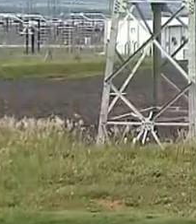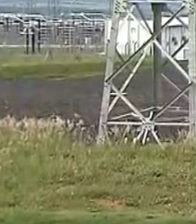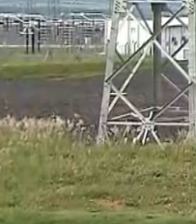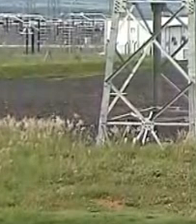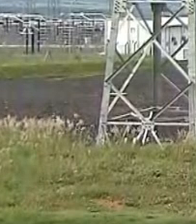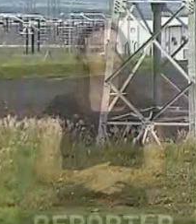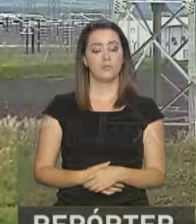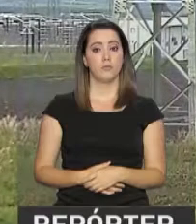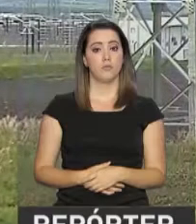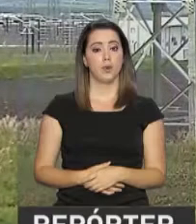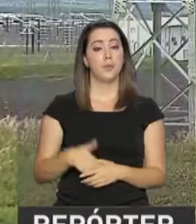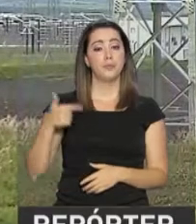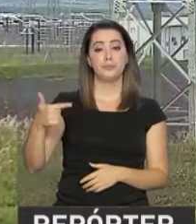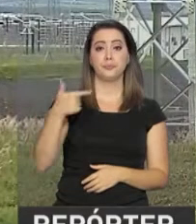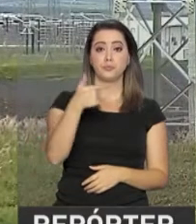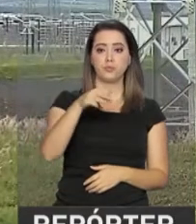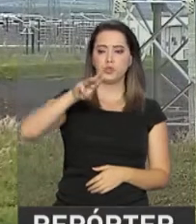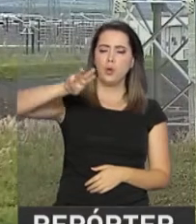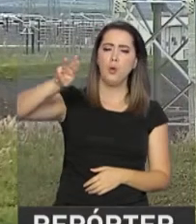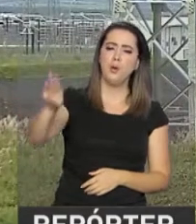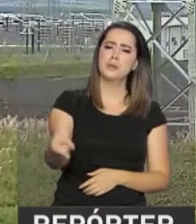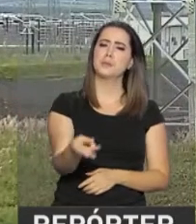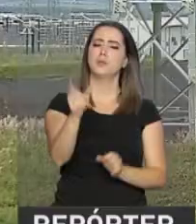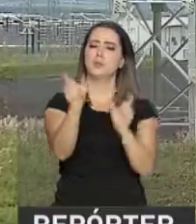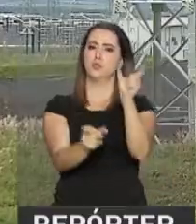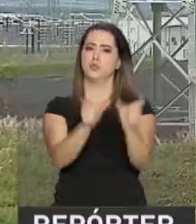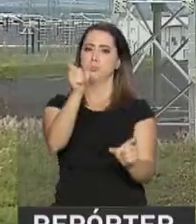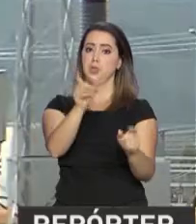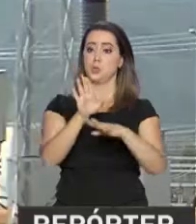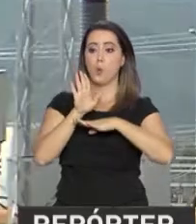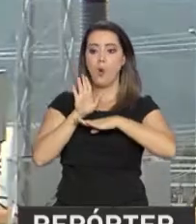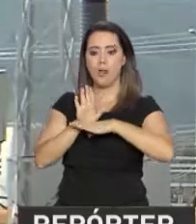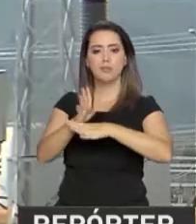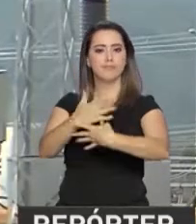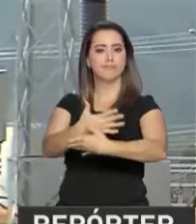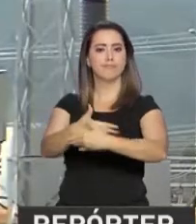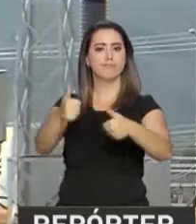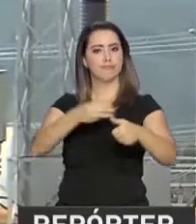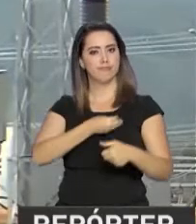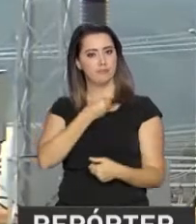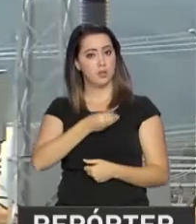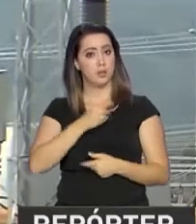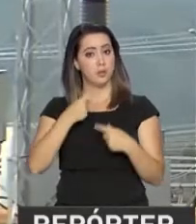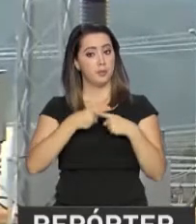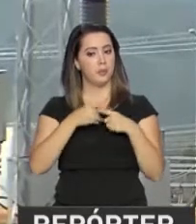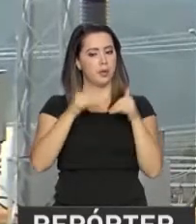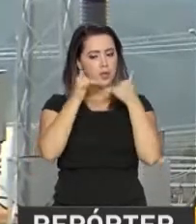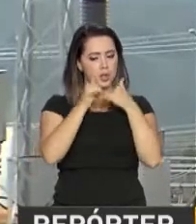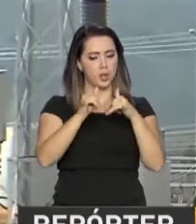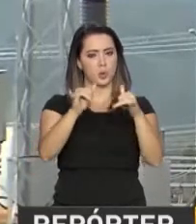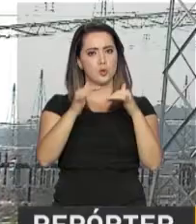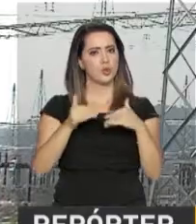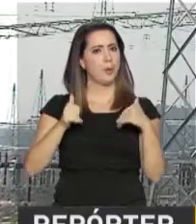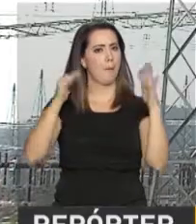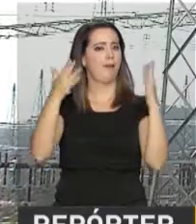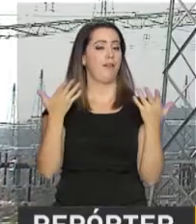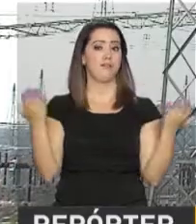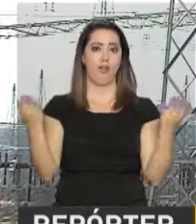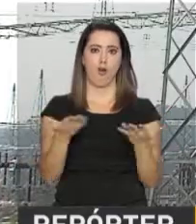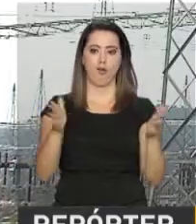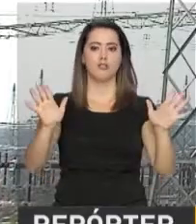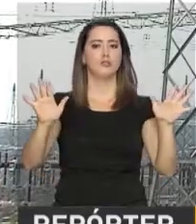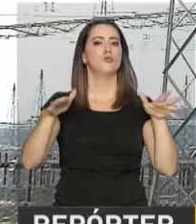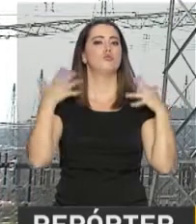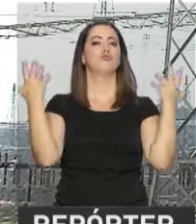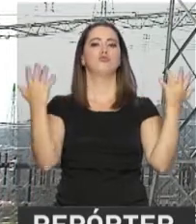vinte e dois milhões de brasileiros serão beneficiados com o aumento da oferta de energia em pleno verão quando a